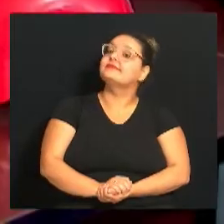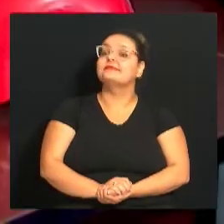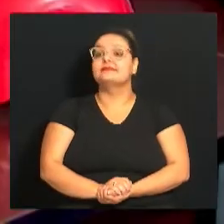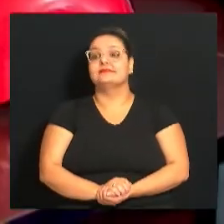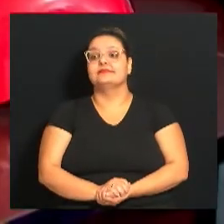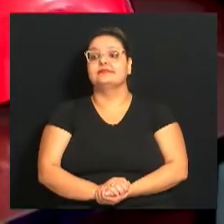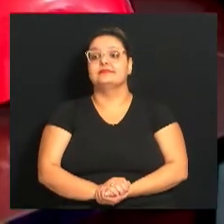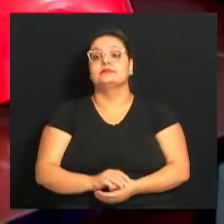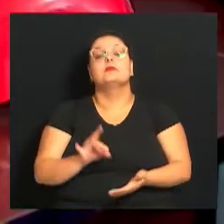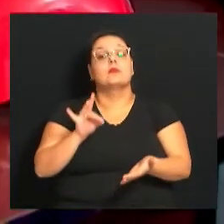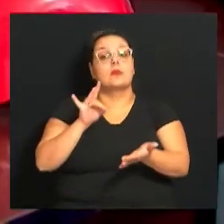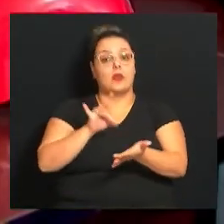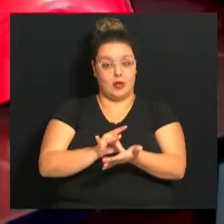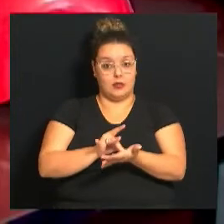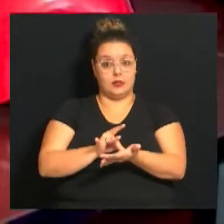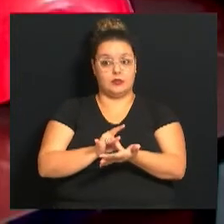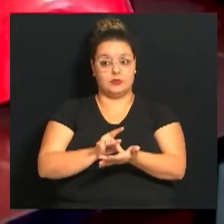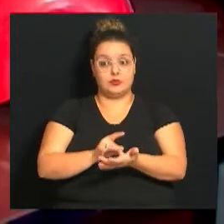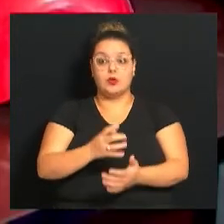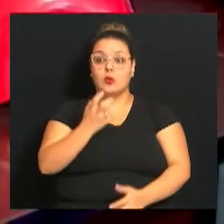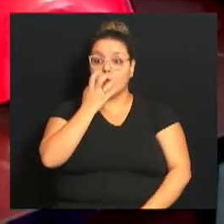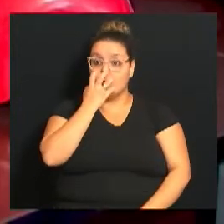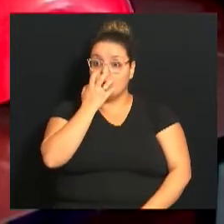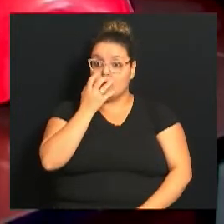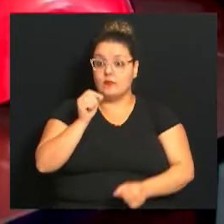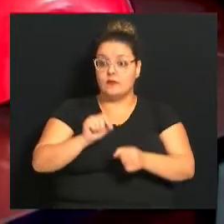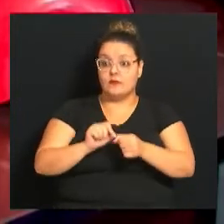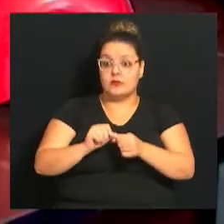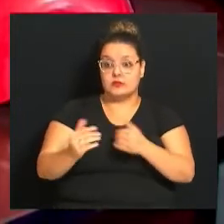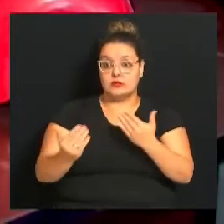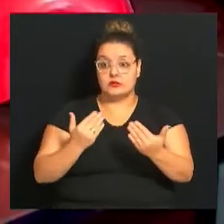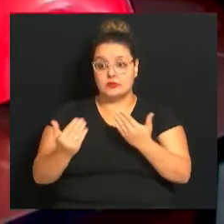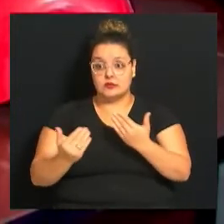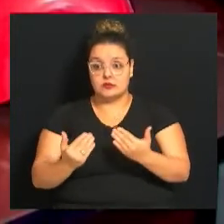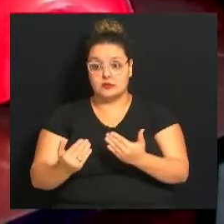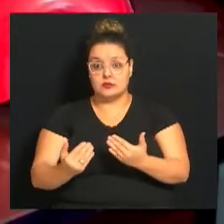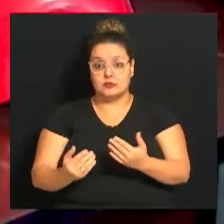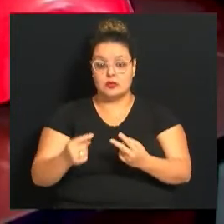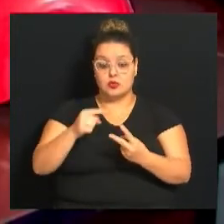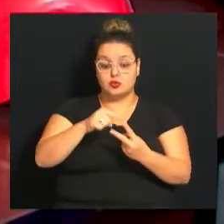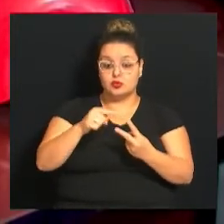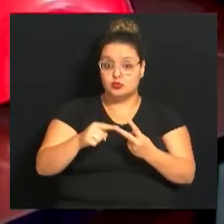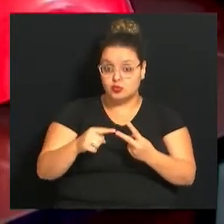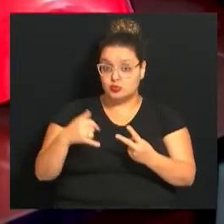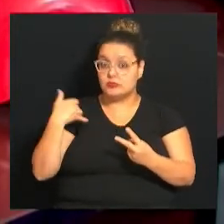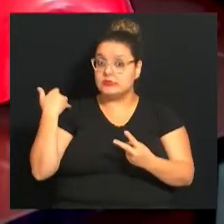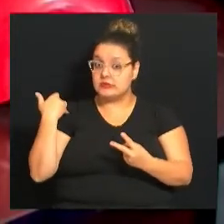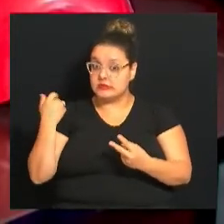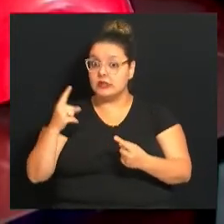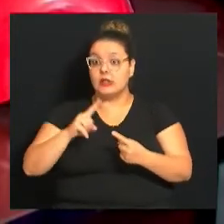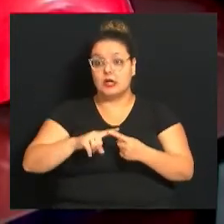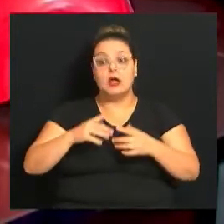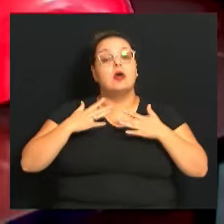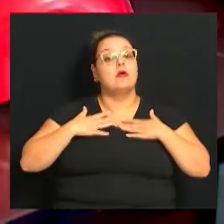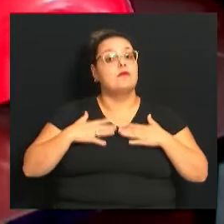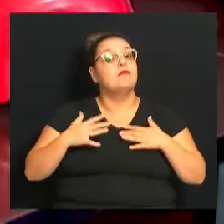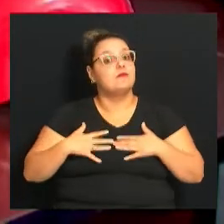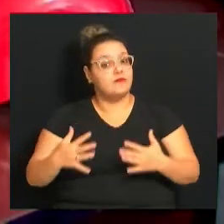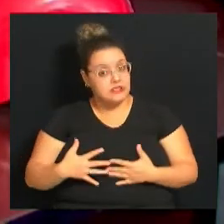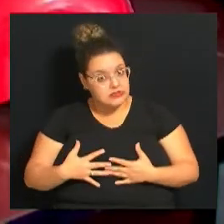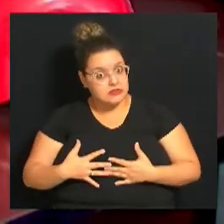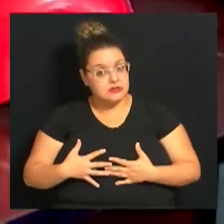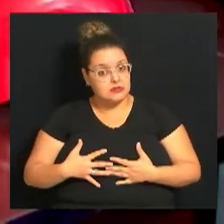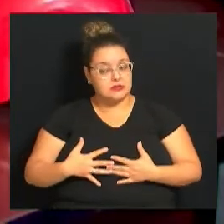Na realidade, o cão, a gente, quando vai fazer uma comparação de idade, existem duas idades. A idade física, fisiológica, realmente do